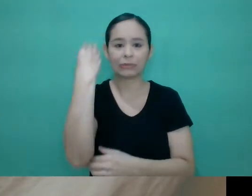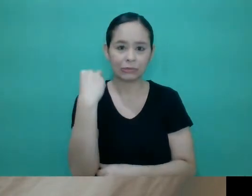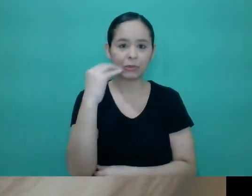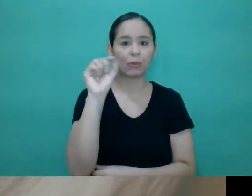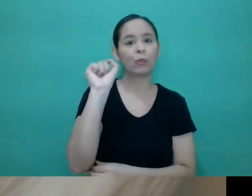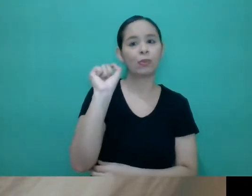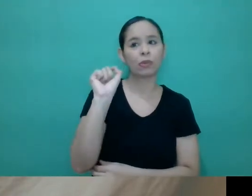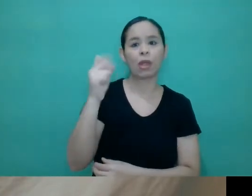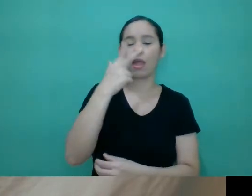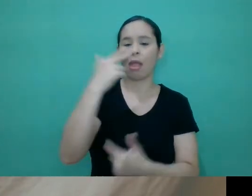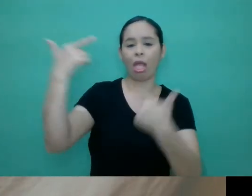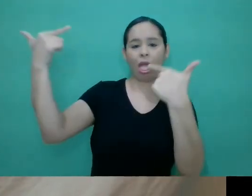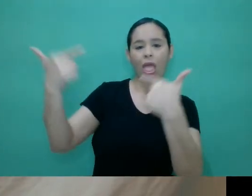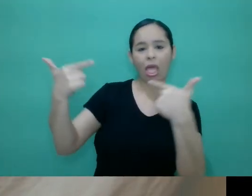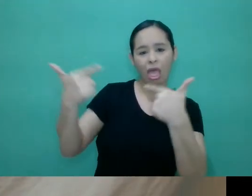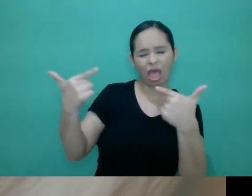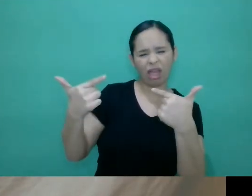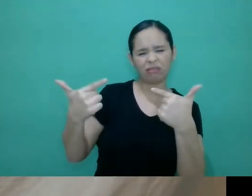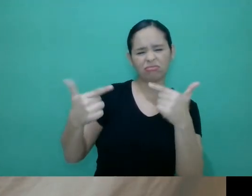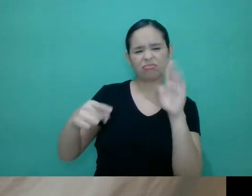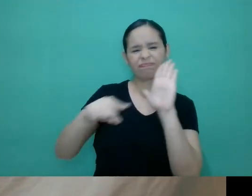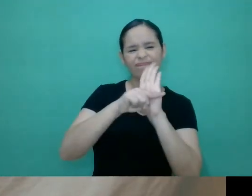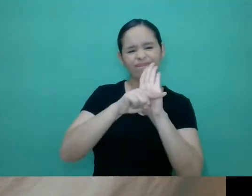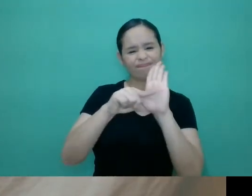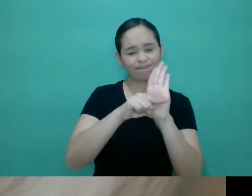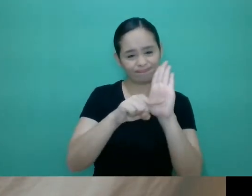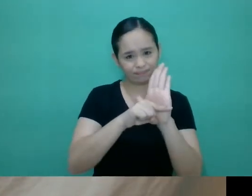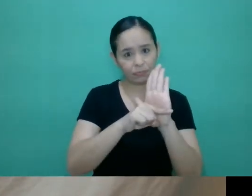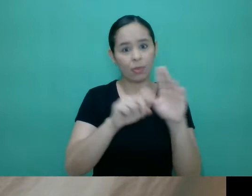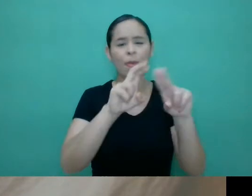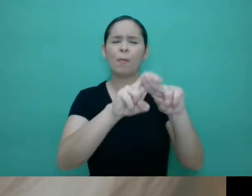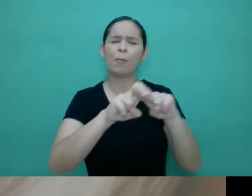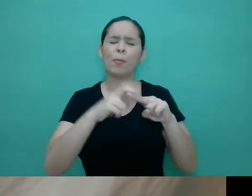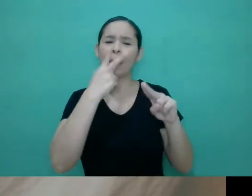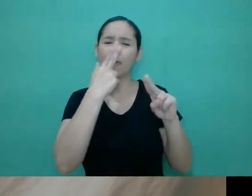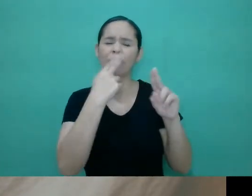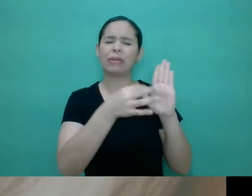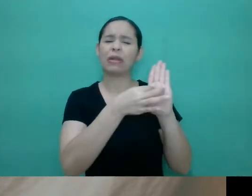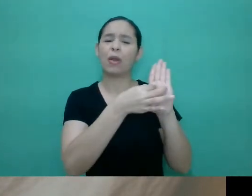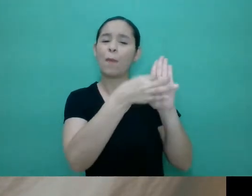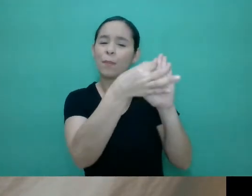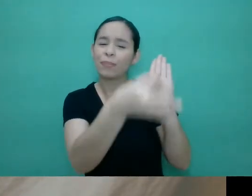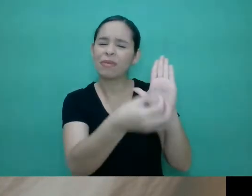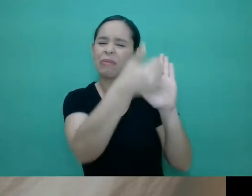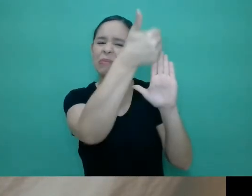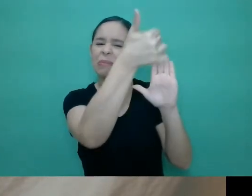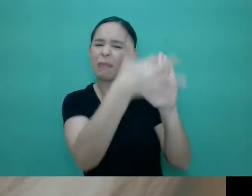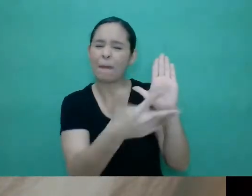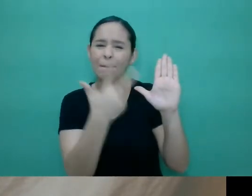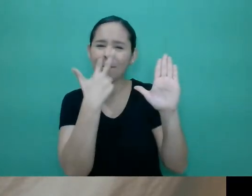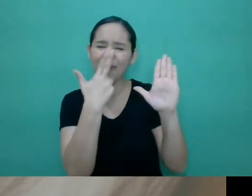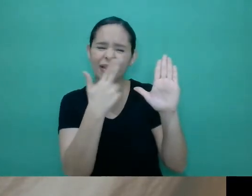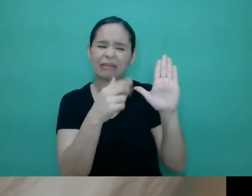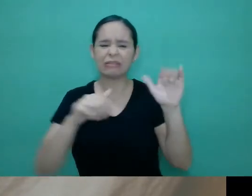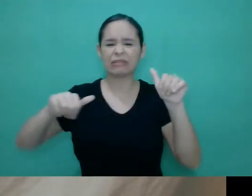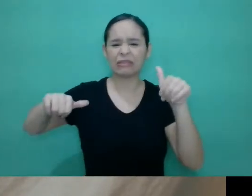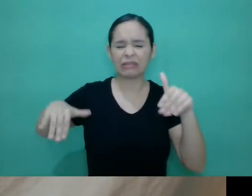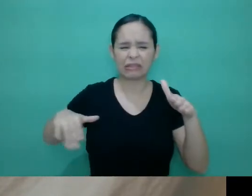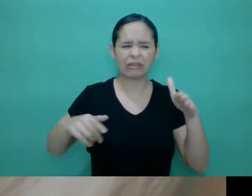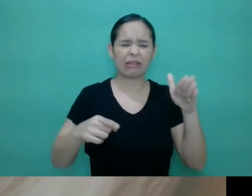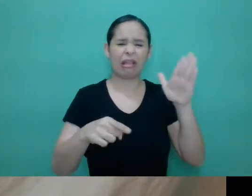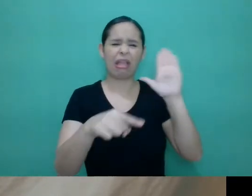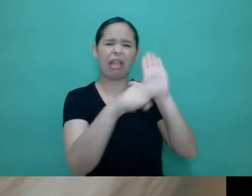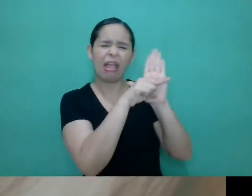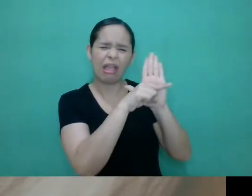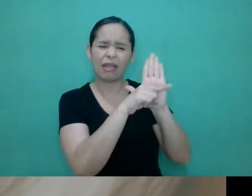com clichês negativos. Né? Então, ele faz um discurso de proscrição, de relegamento e também pedindo